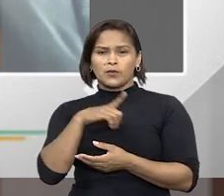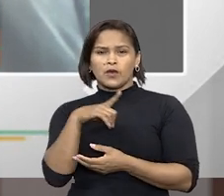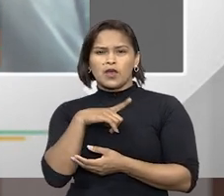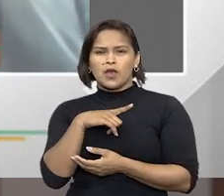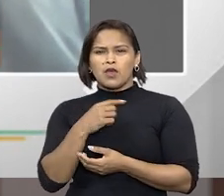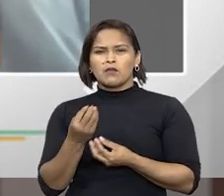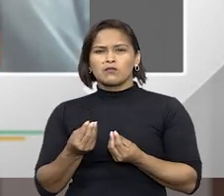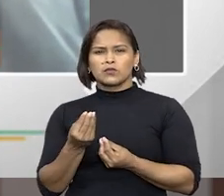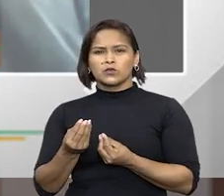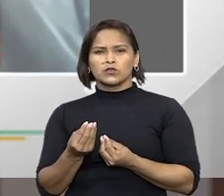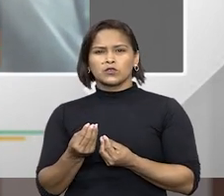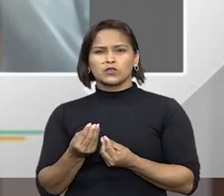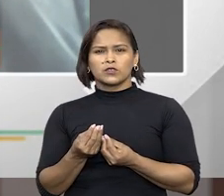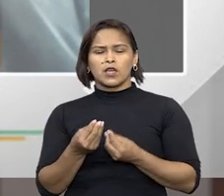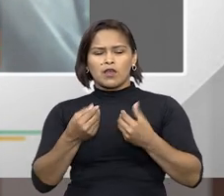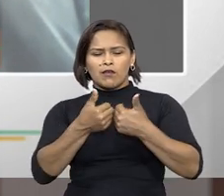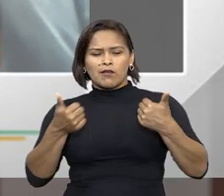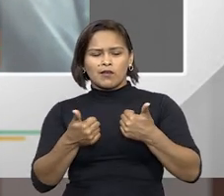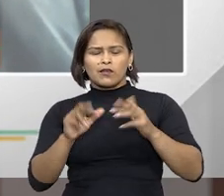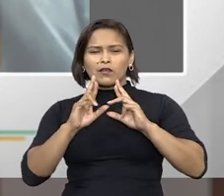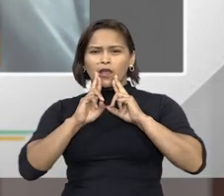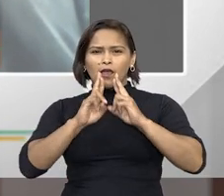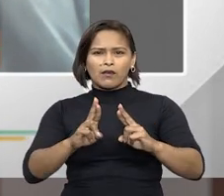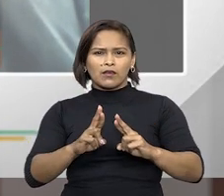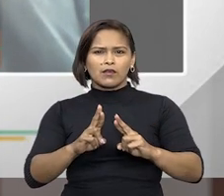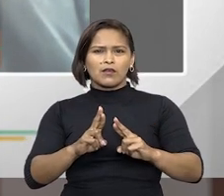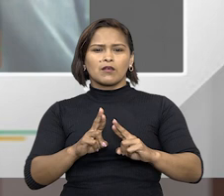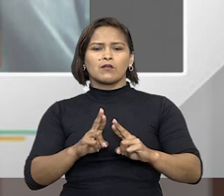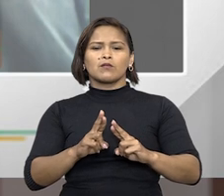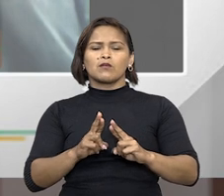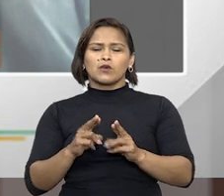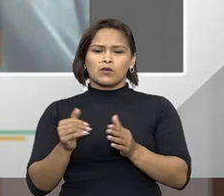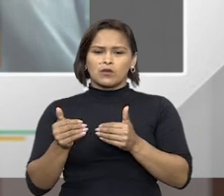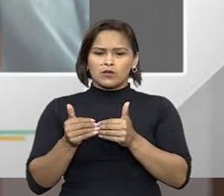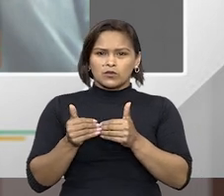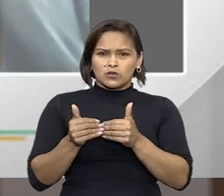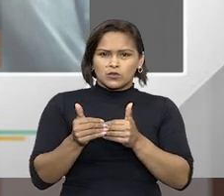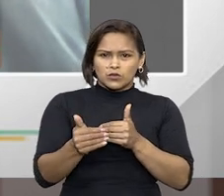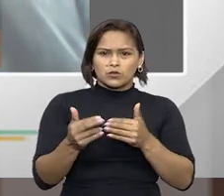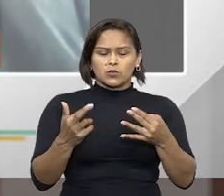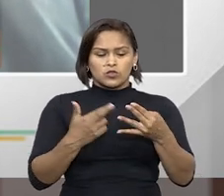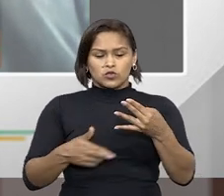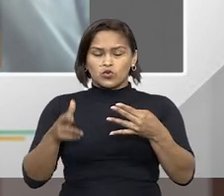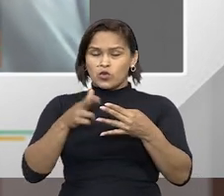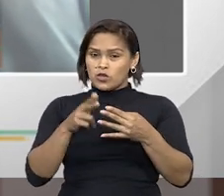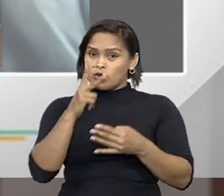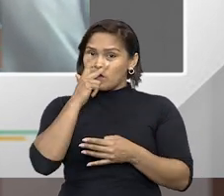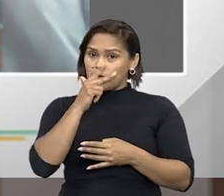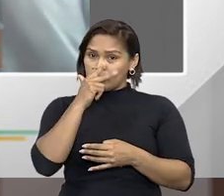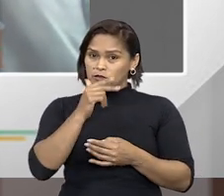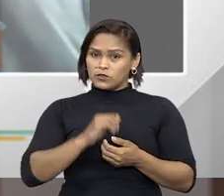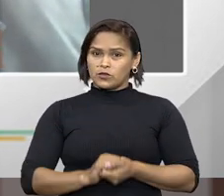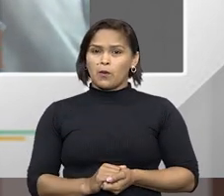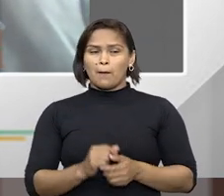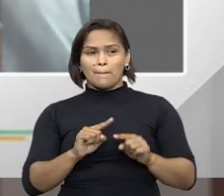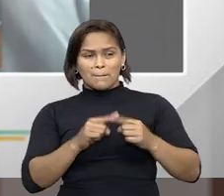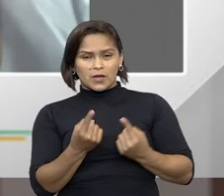no desfecho do procedimento dos recursos repetitivos. Mas eu penso que